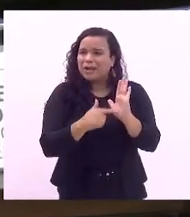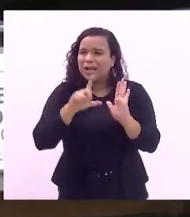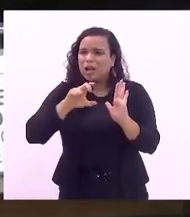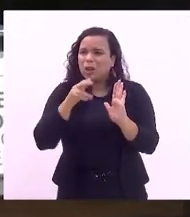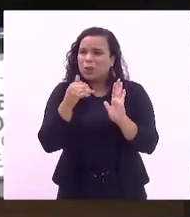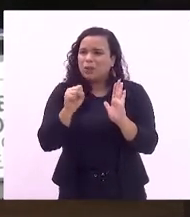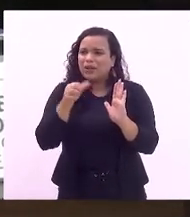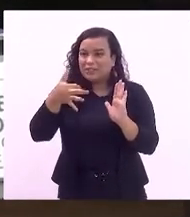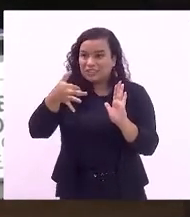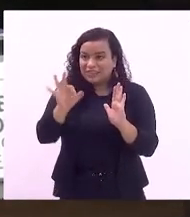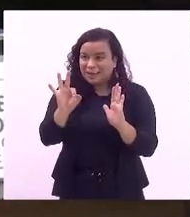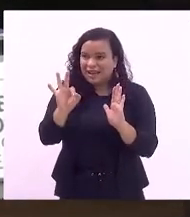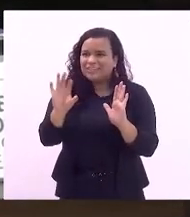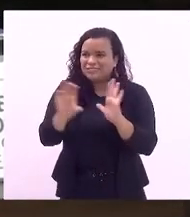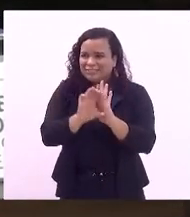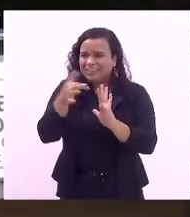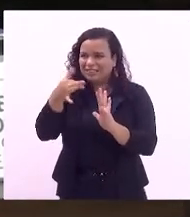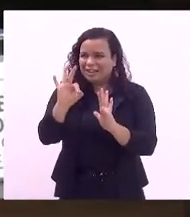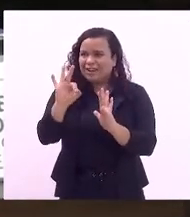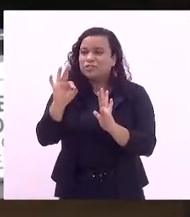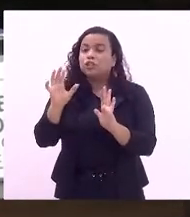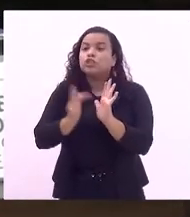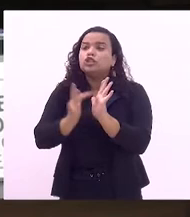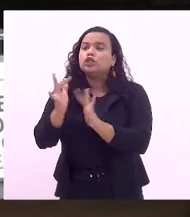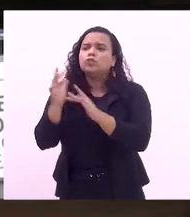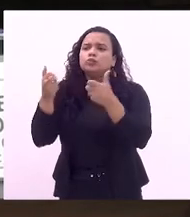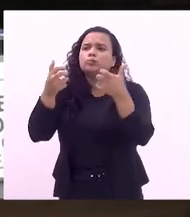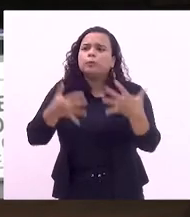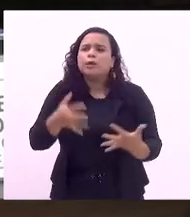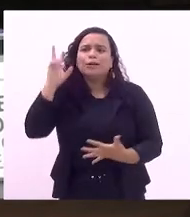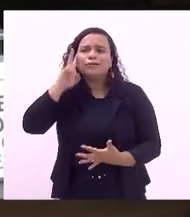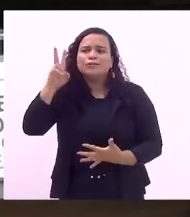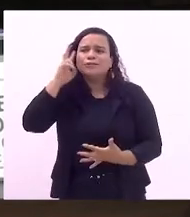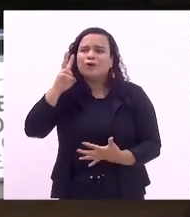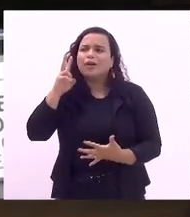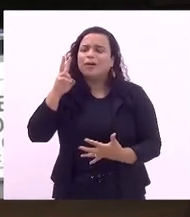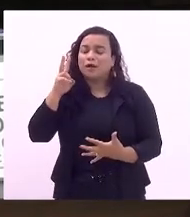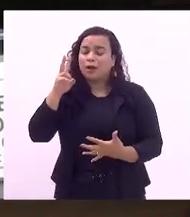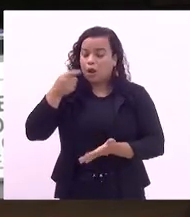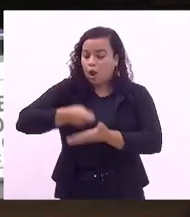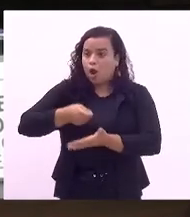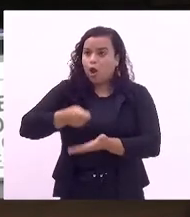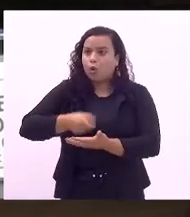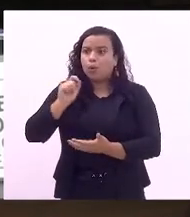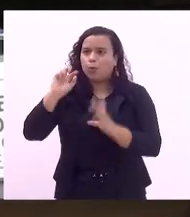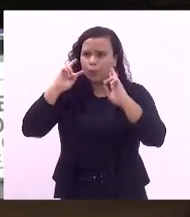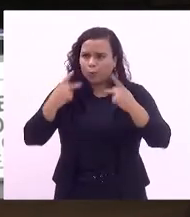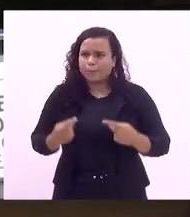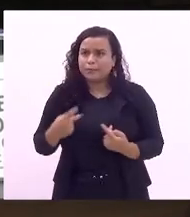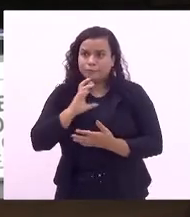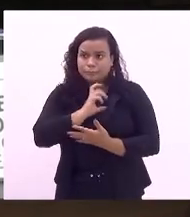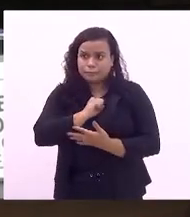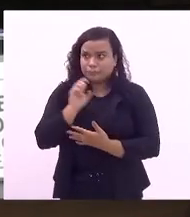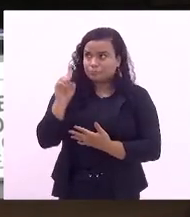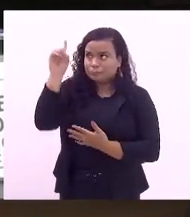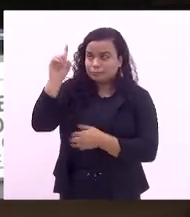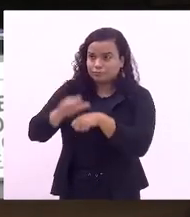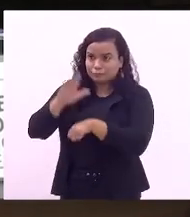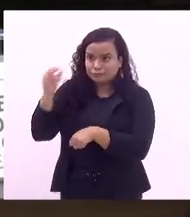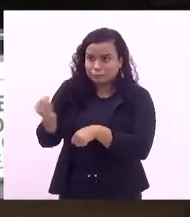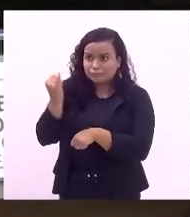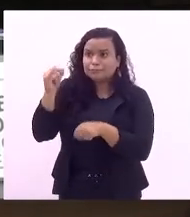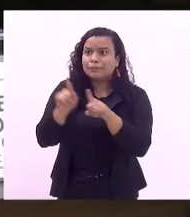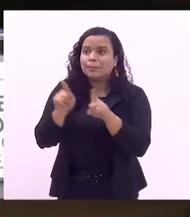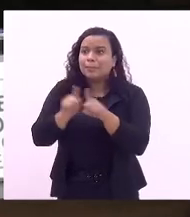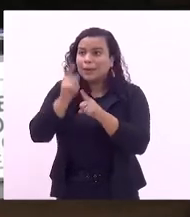que Jesus está explicando que o dever do ser humano é Amar a Deus sobre todas as coisas e ao próximo como a nós mesmos e alguém